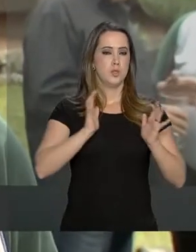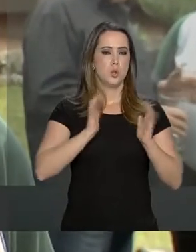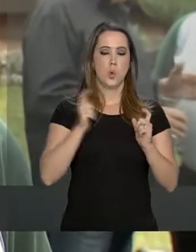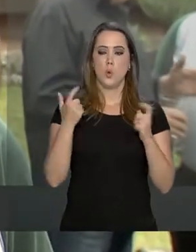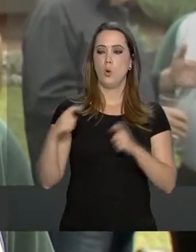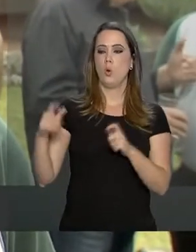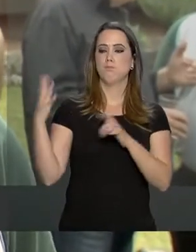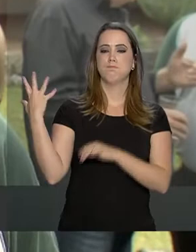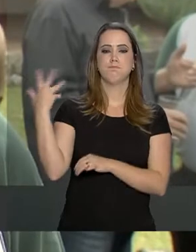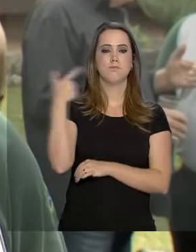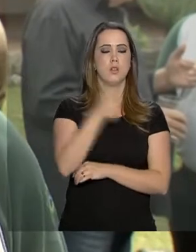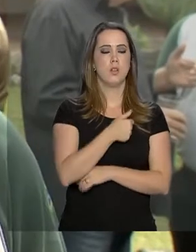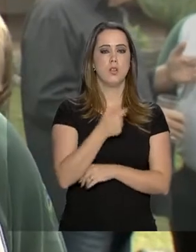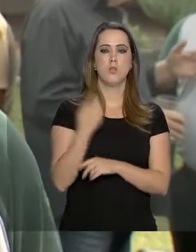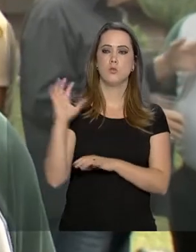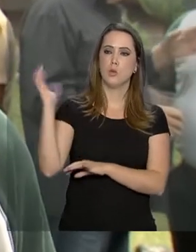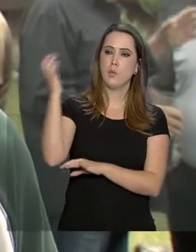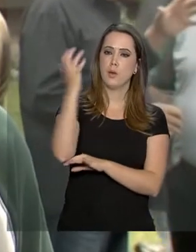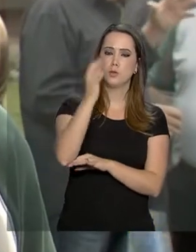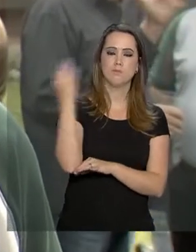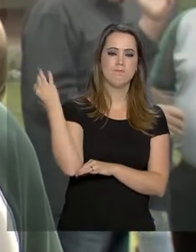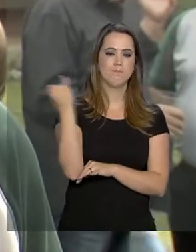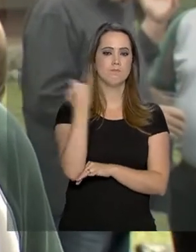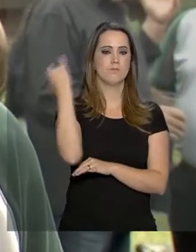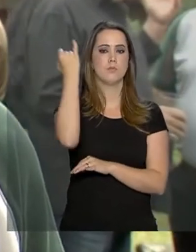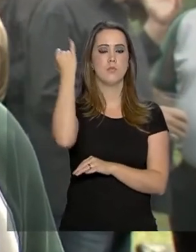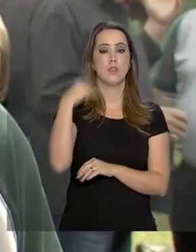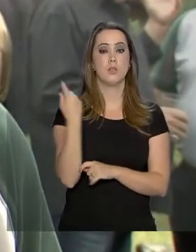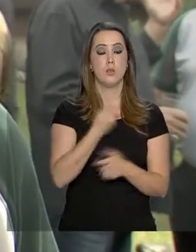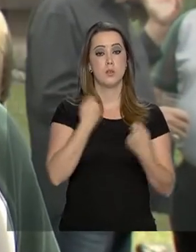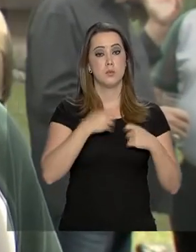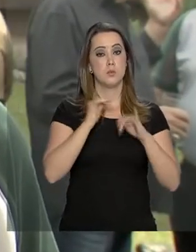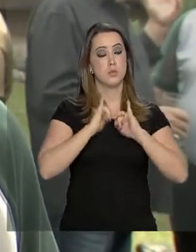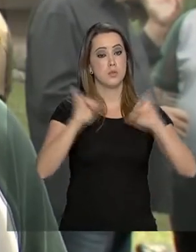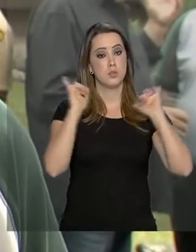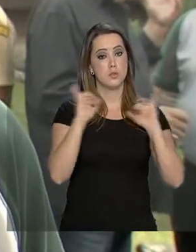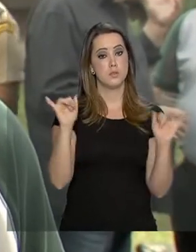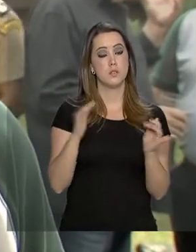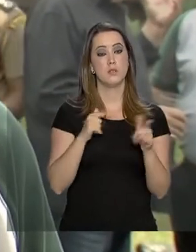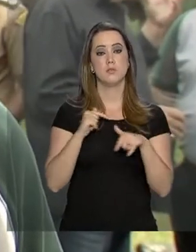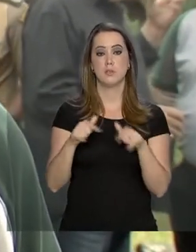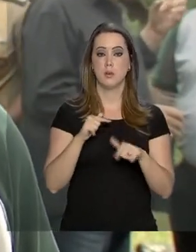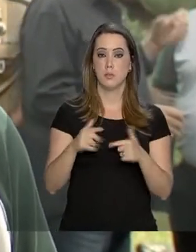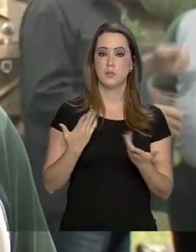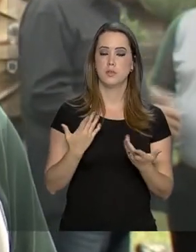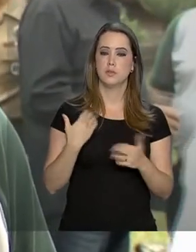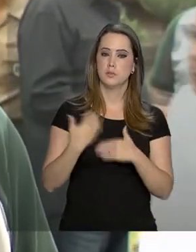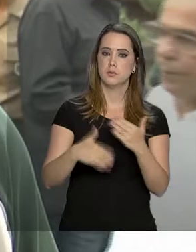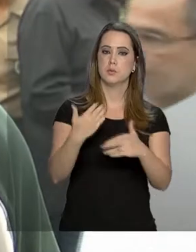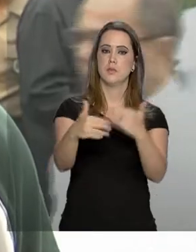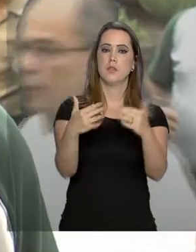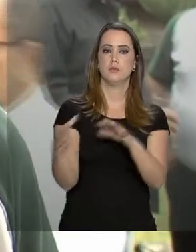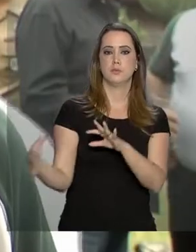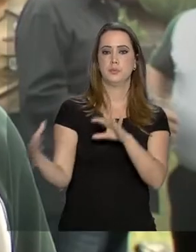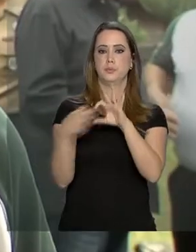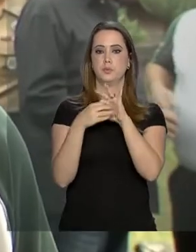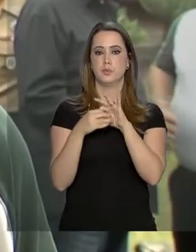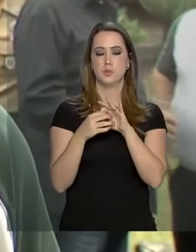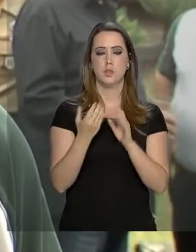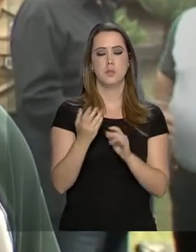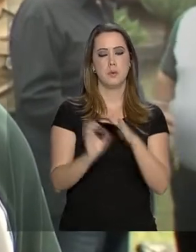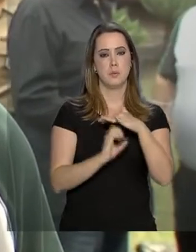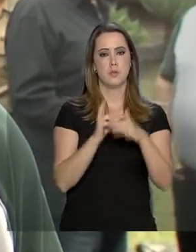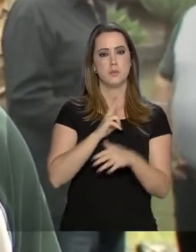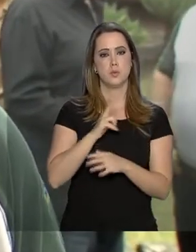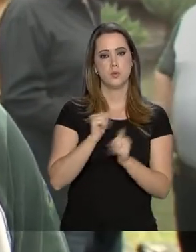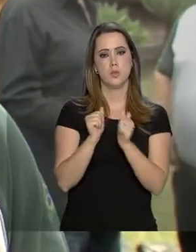maravilhosos um potencial ecoturismo gigantesco nós precisamos divulgar essas iniciativas e avançar nas parcerias entre o público eo